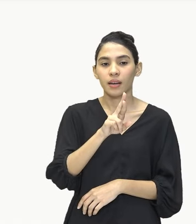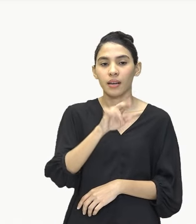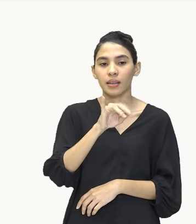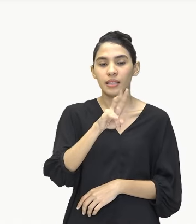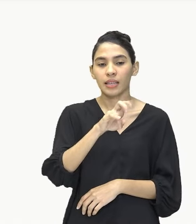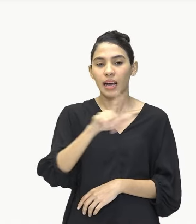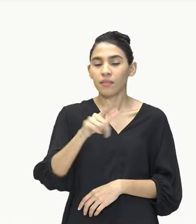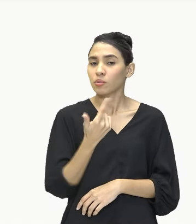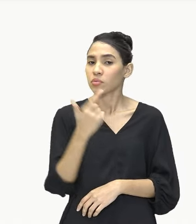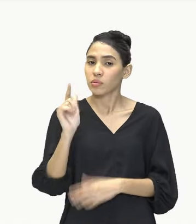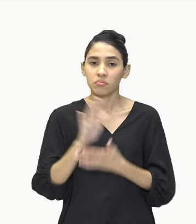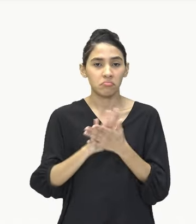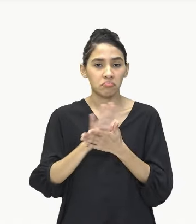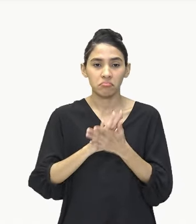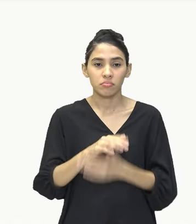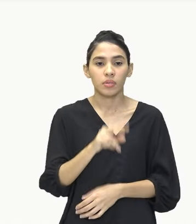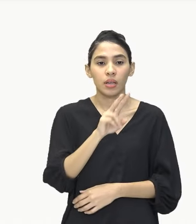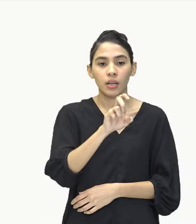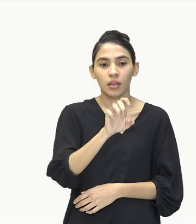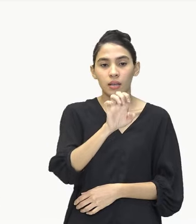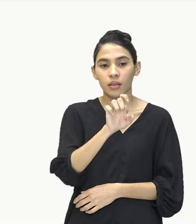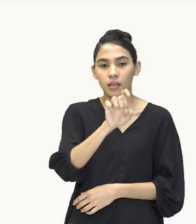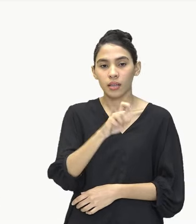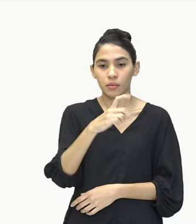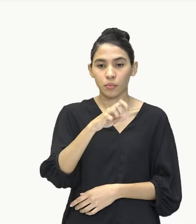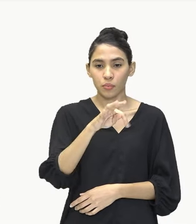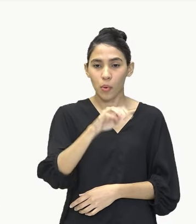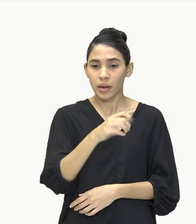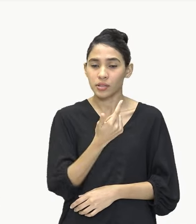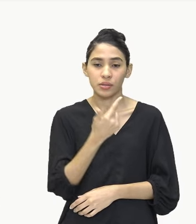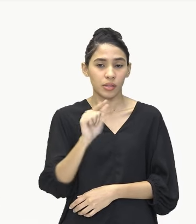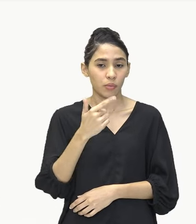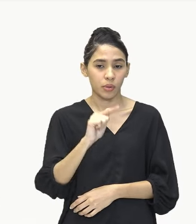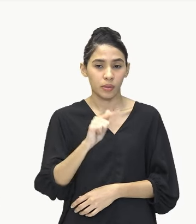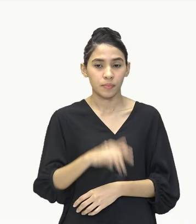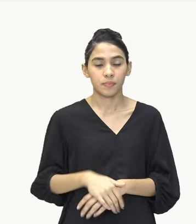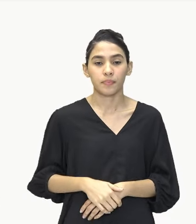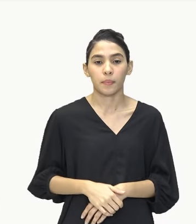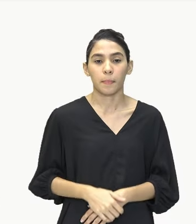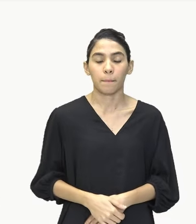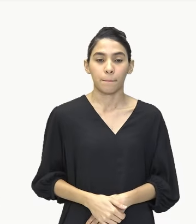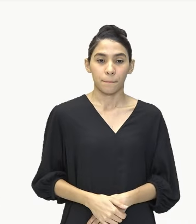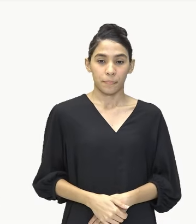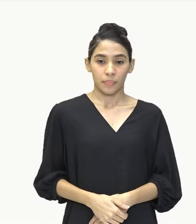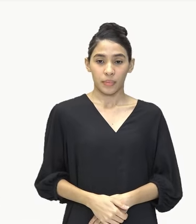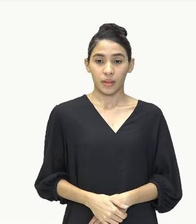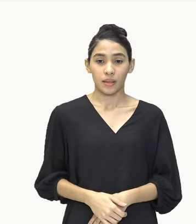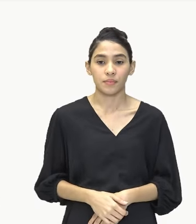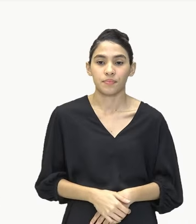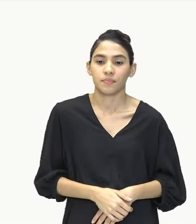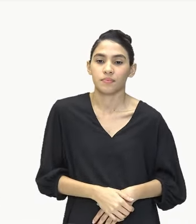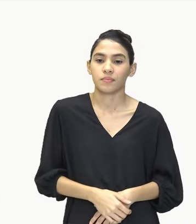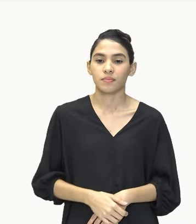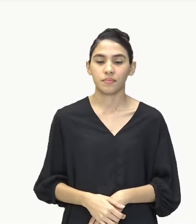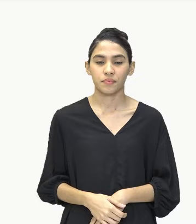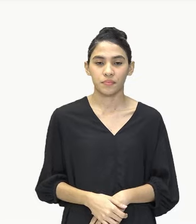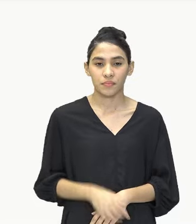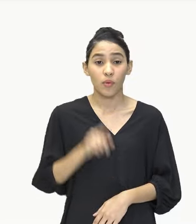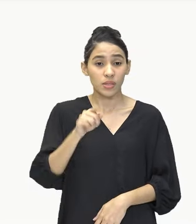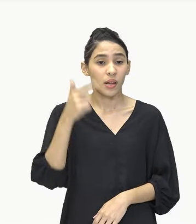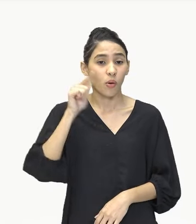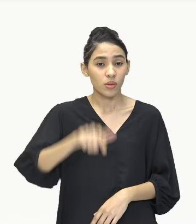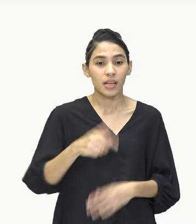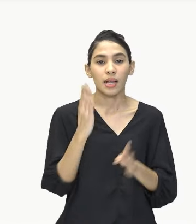A expoente? Não. Então, nesse primeiro momento aqui, já que você já consegue